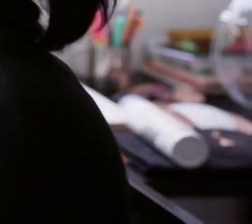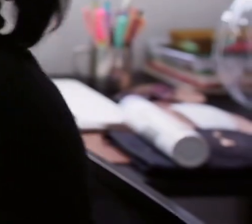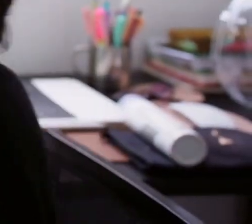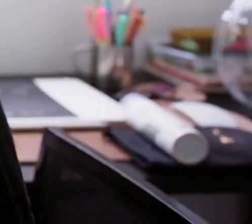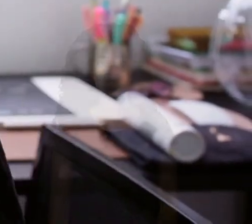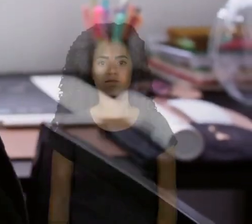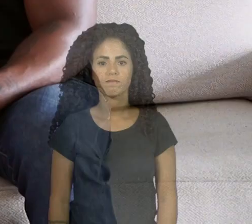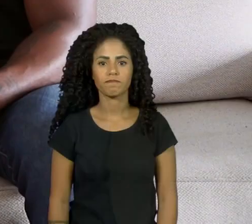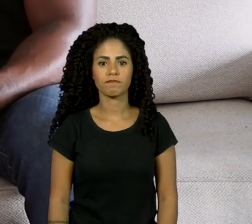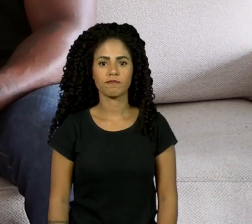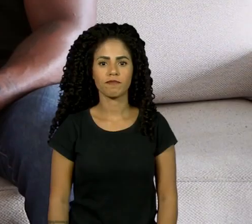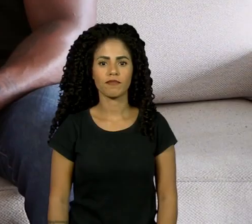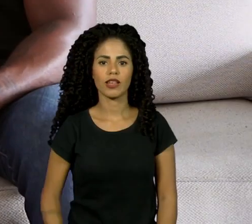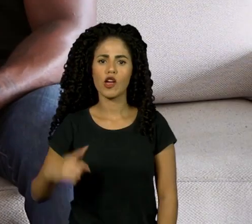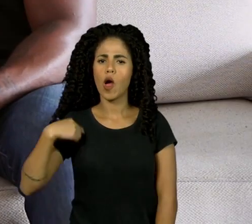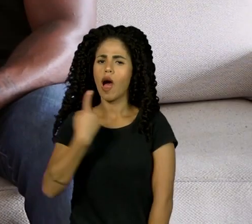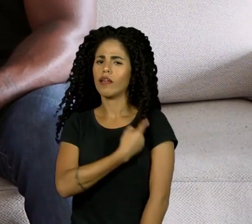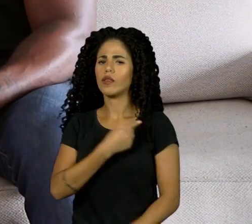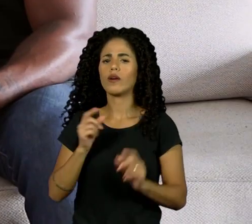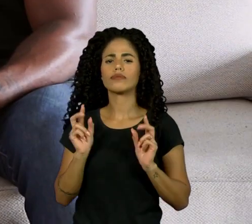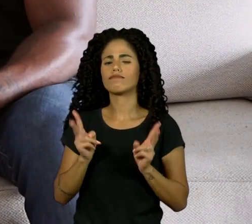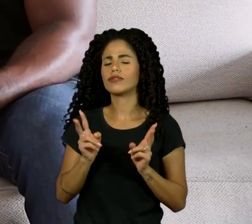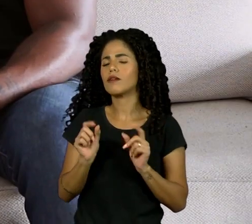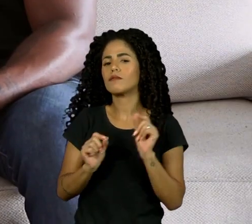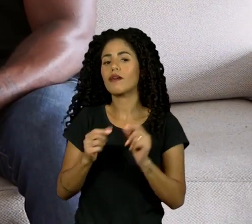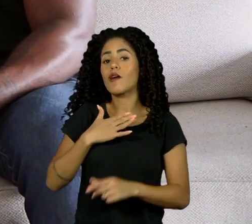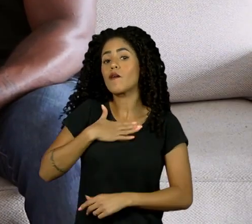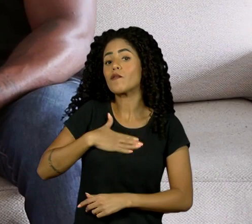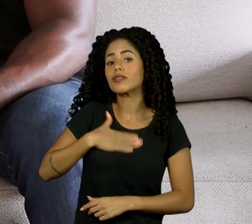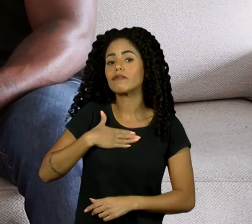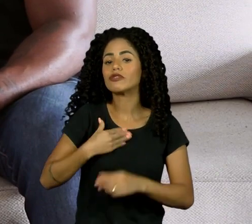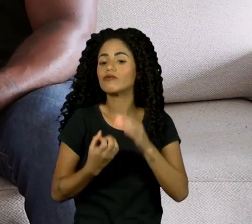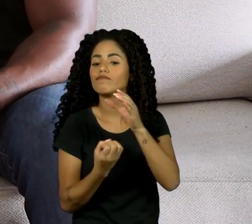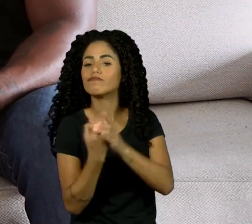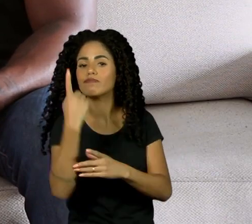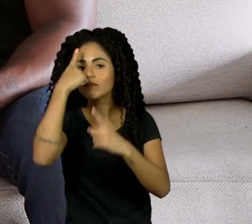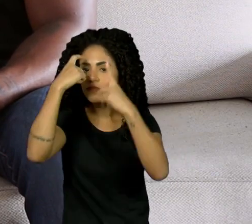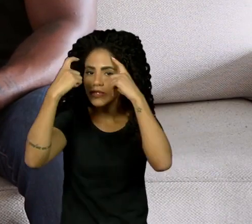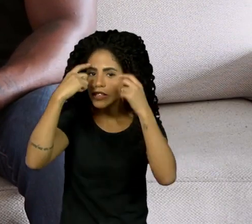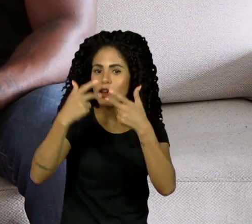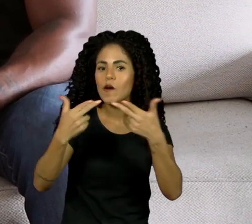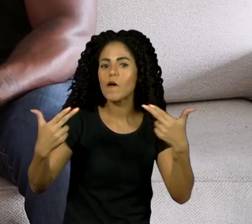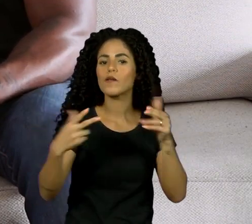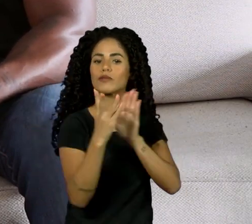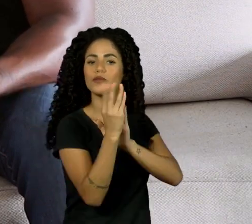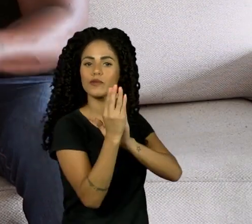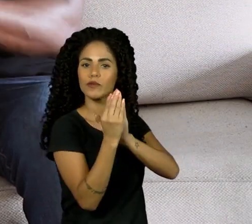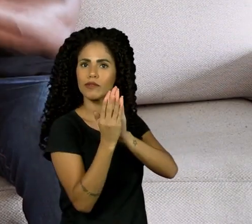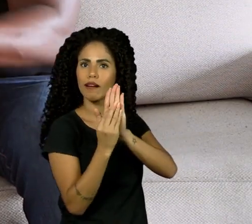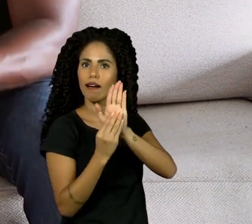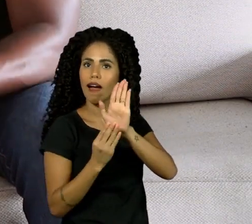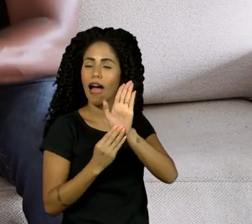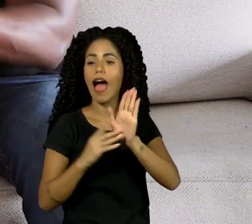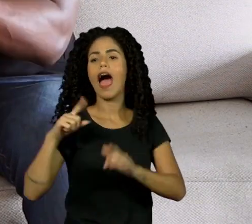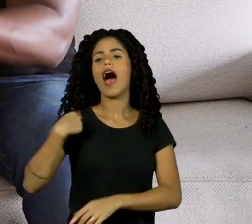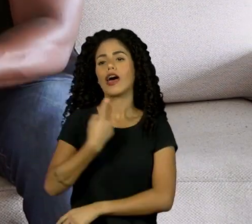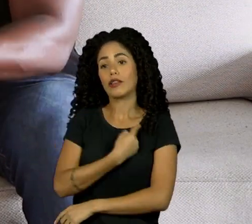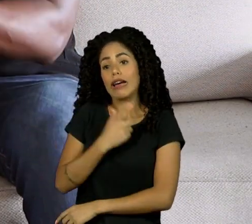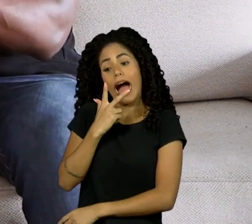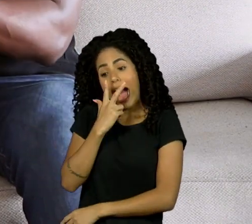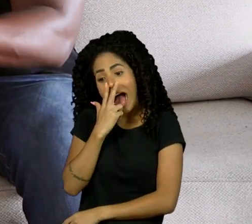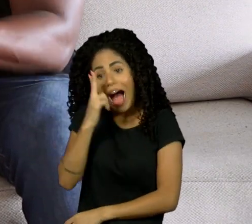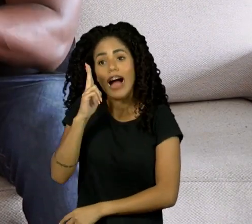A gente sempre meio que se colocou numa caixa de influenciador e criador de conteúdo, porque a gente sempre criou muito conteúdo. Acho que, na verdade, sempre achou